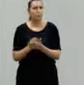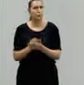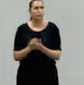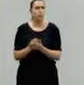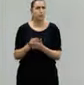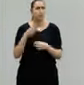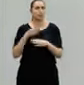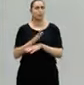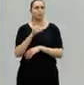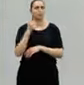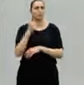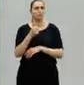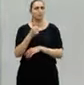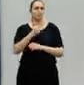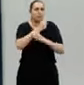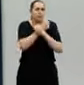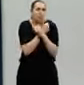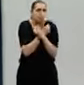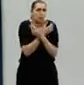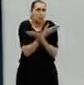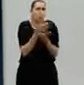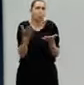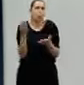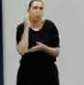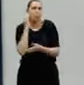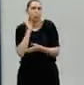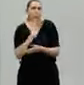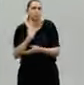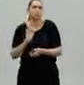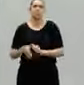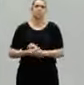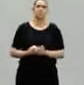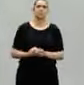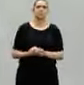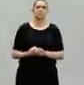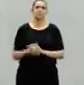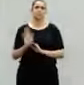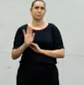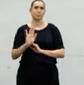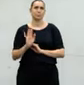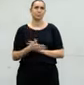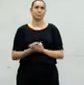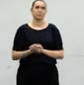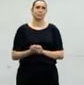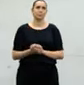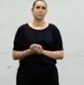e partiu passar. Um forte abraço e beijão. Tchau, tchau.